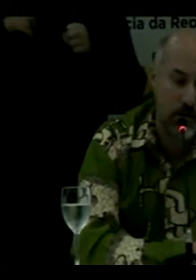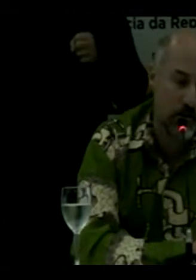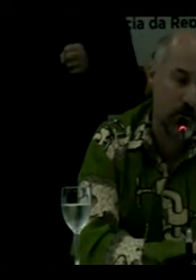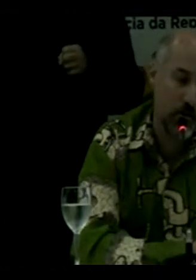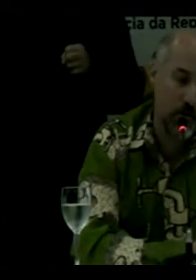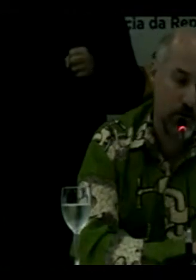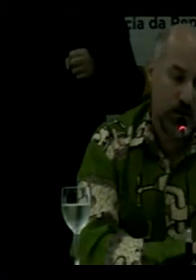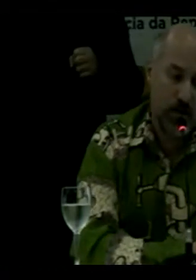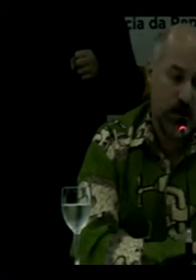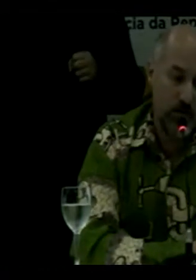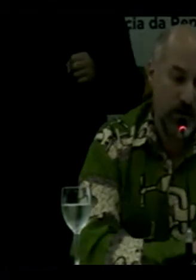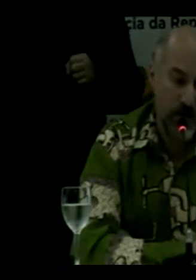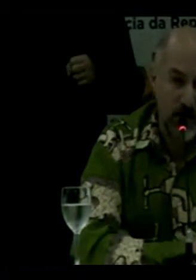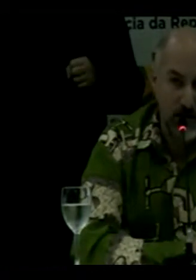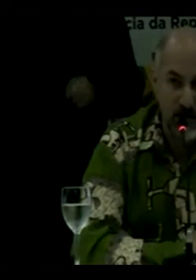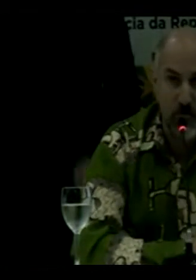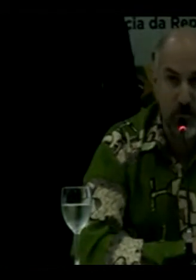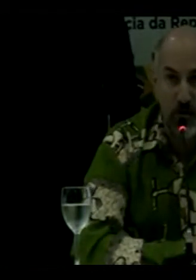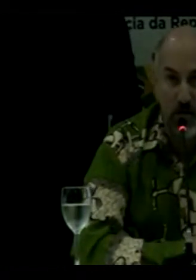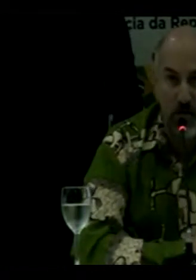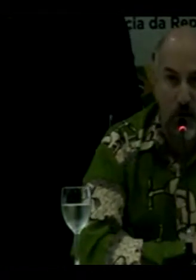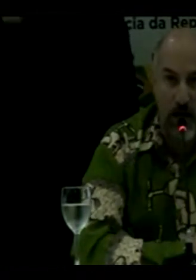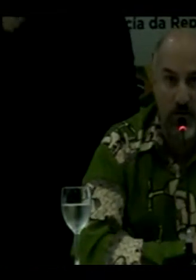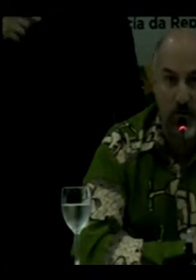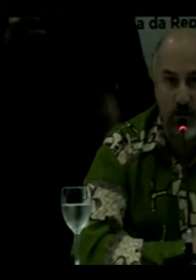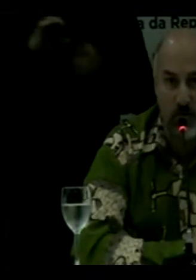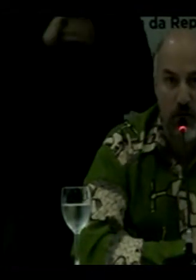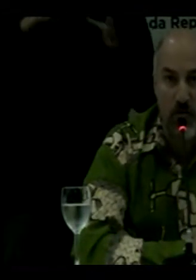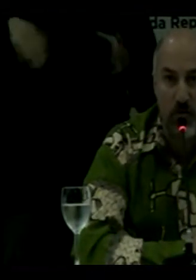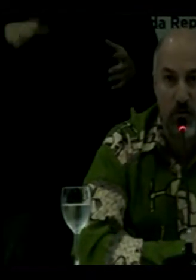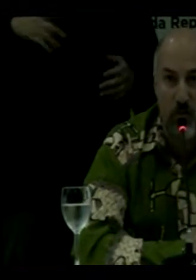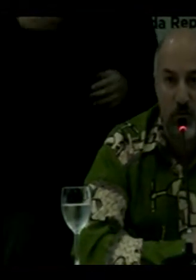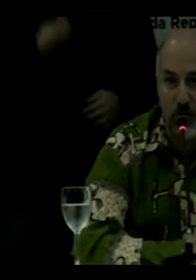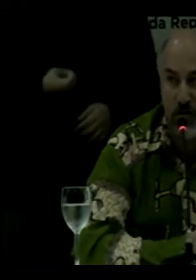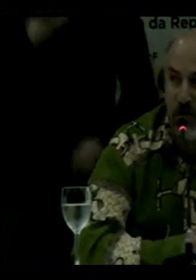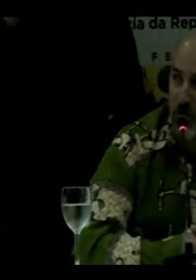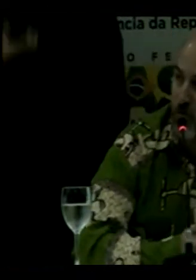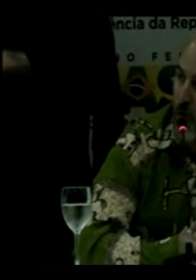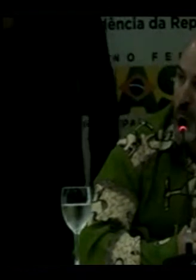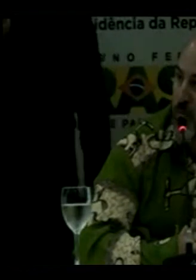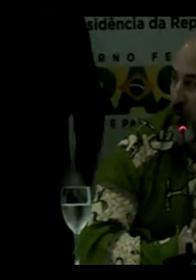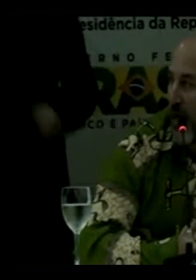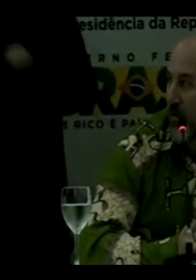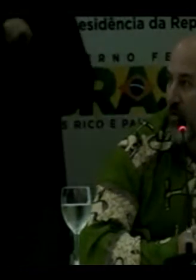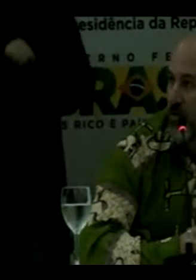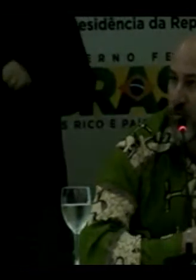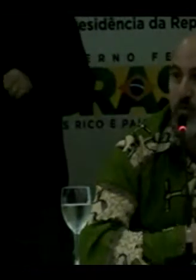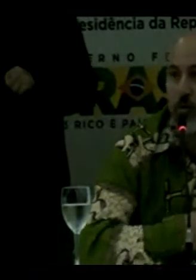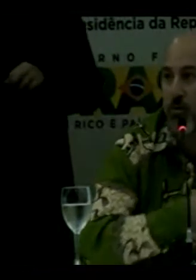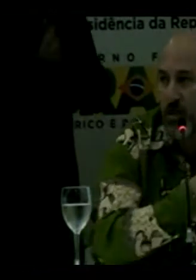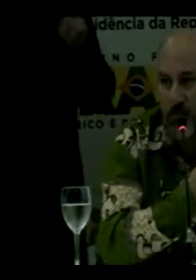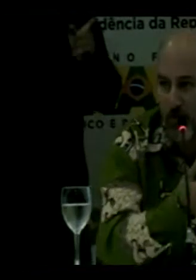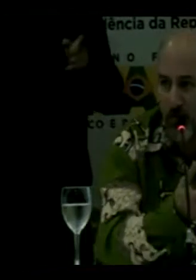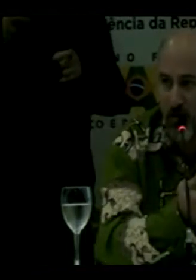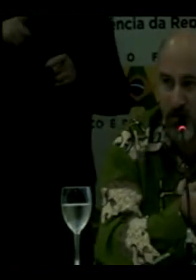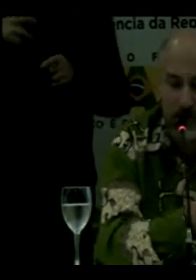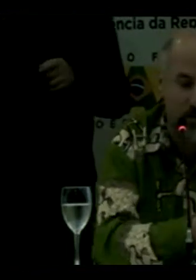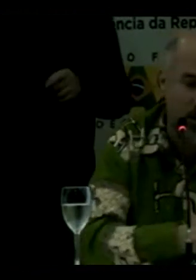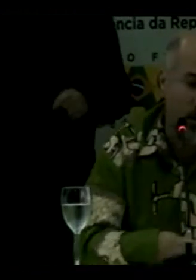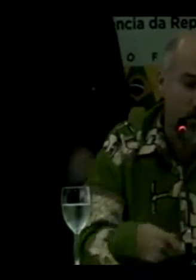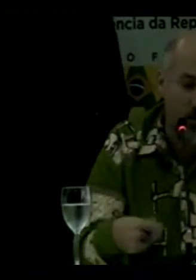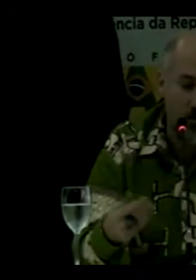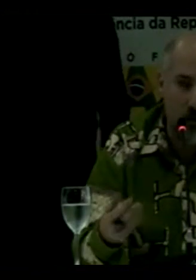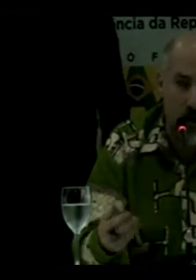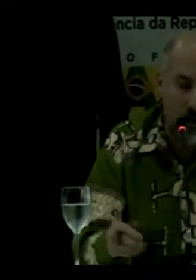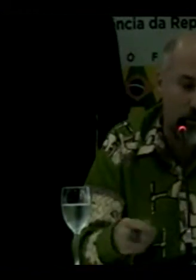gente se deu a liberdade de sermos mais poéticos e mudarmos um pouco. Sugerimos um nome diferente, que nós temos muitos centros de